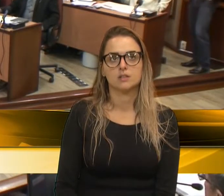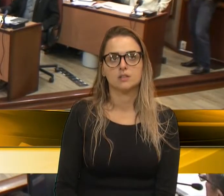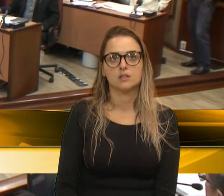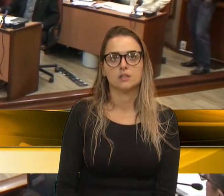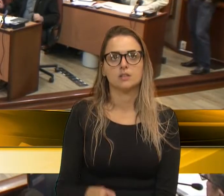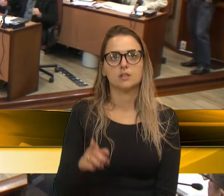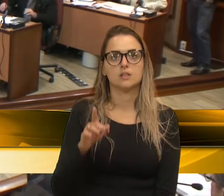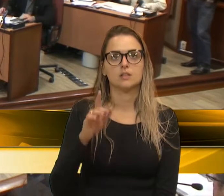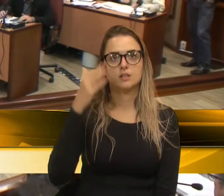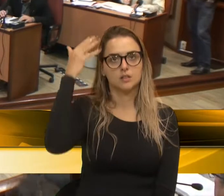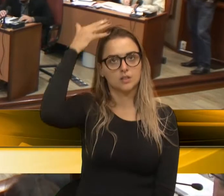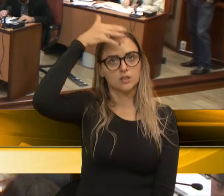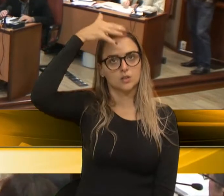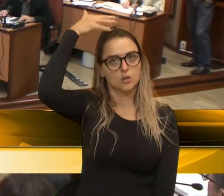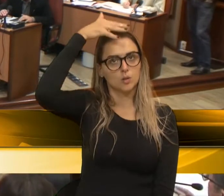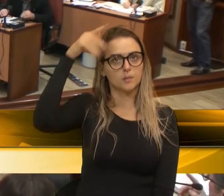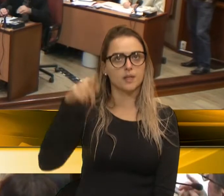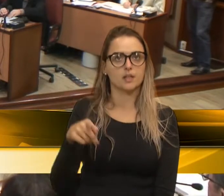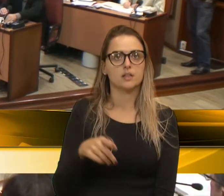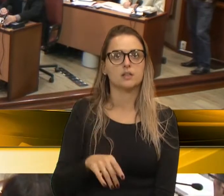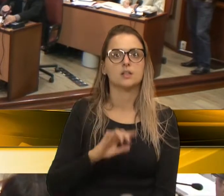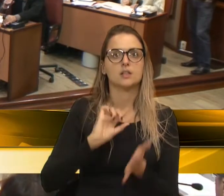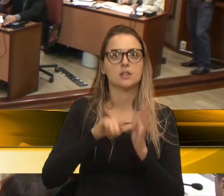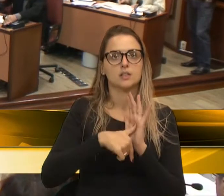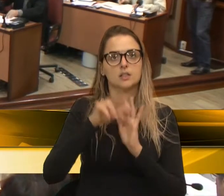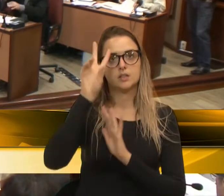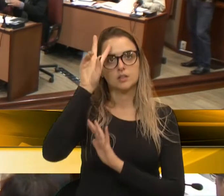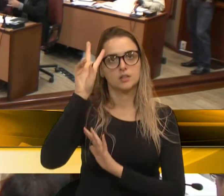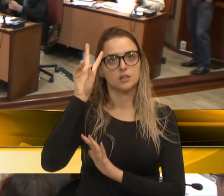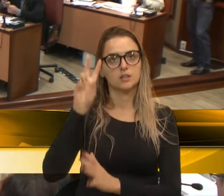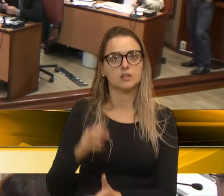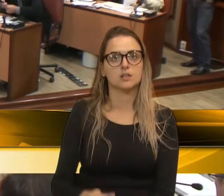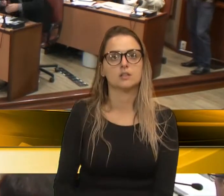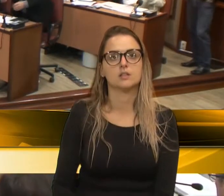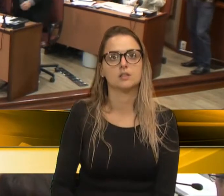Tomé, primeiramente. Depois, Velocino.